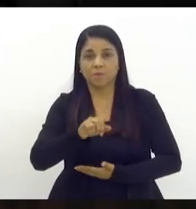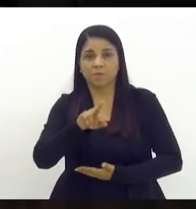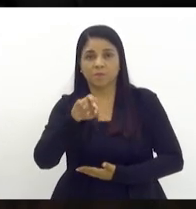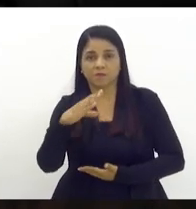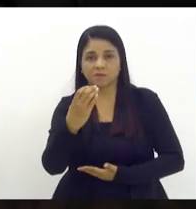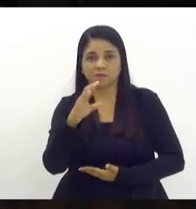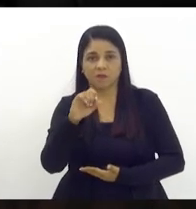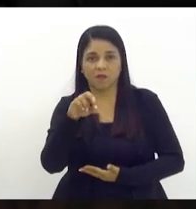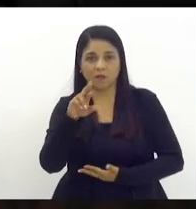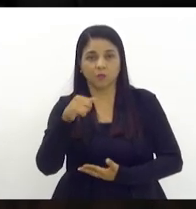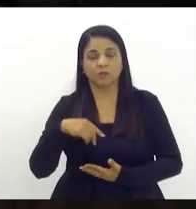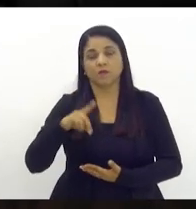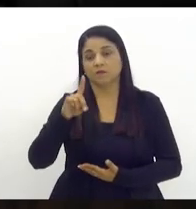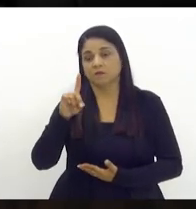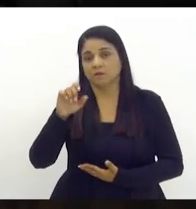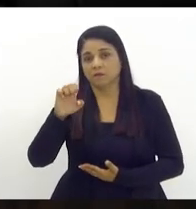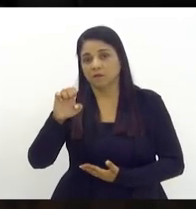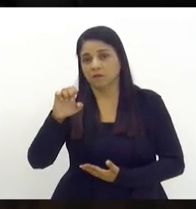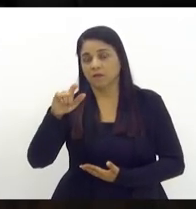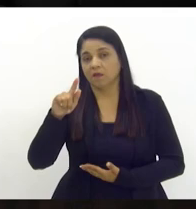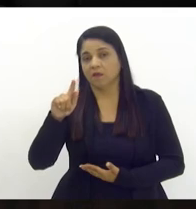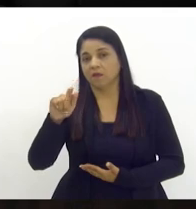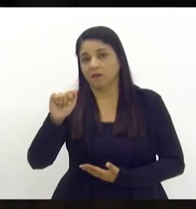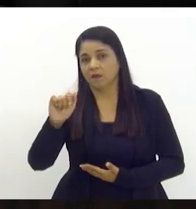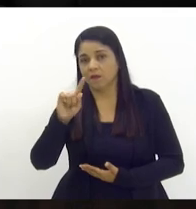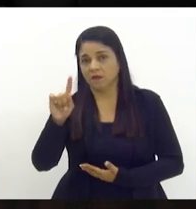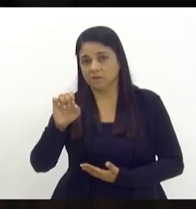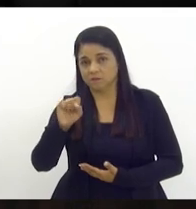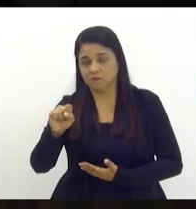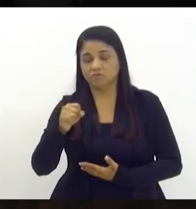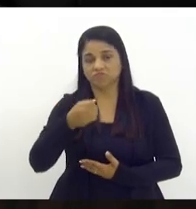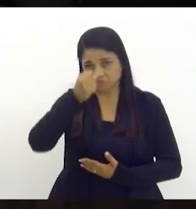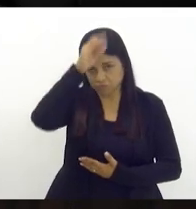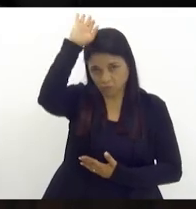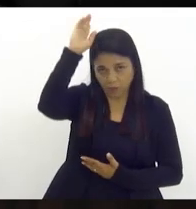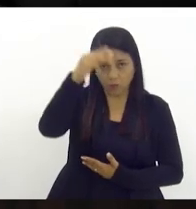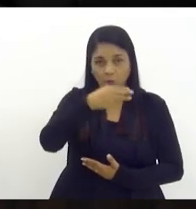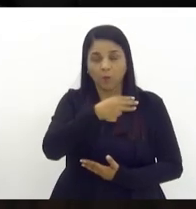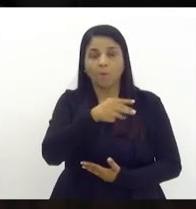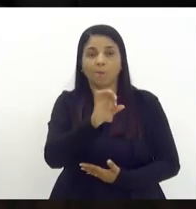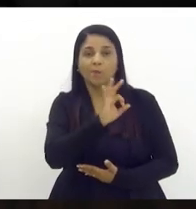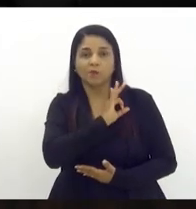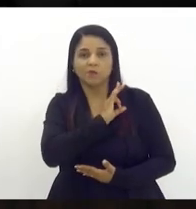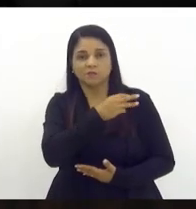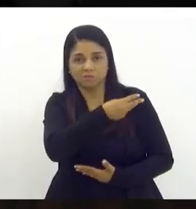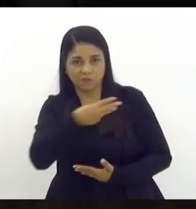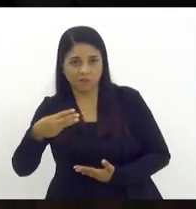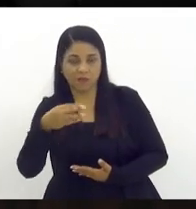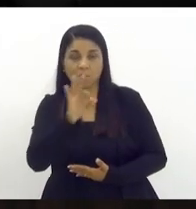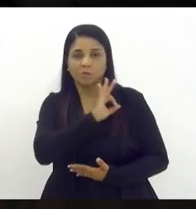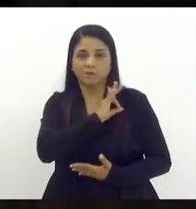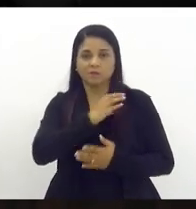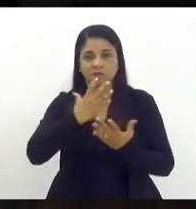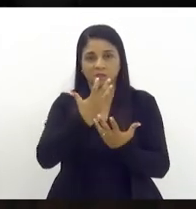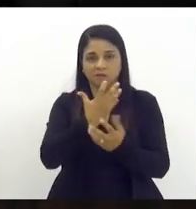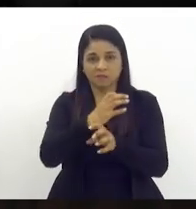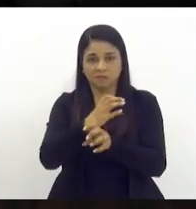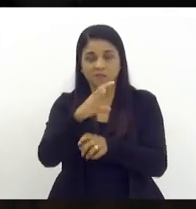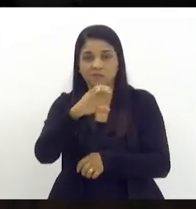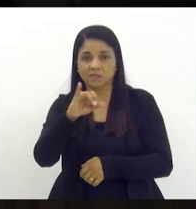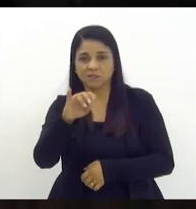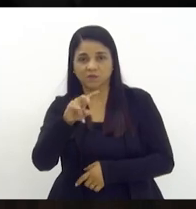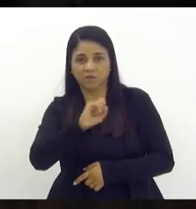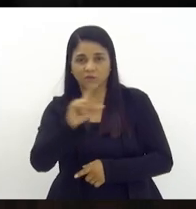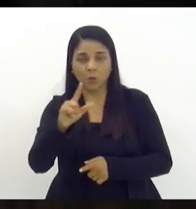da Polícia Penal, da Polícia Militar, do Corpo de Bombeiro Militar e da Polícia Civil, para atendimento aos dependentes dos agentes